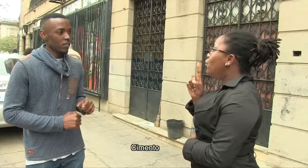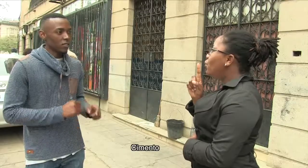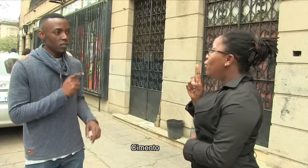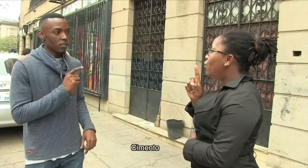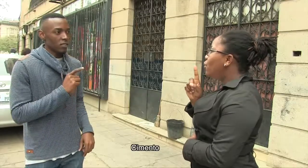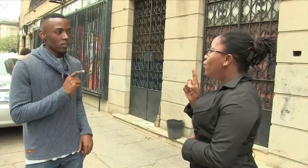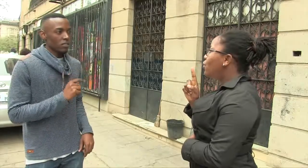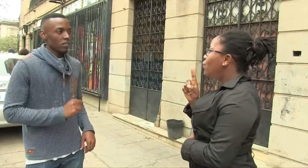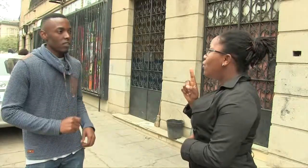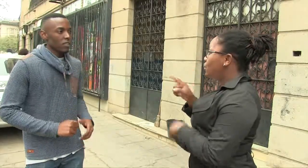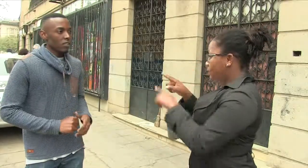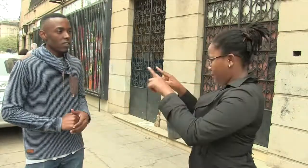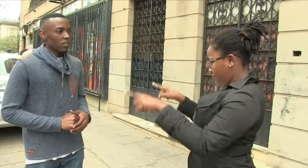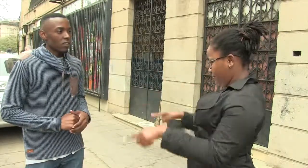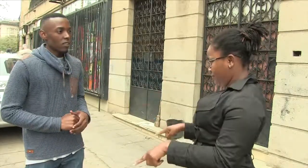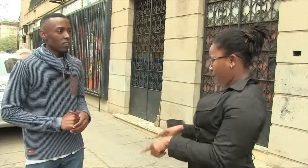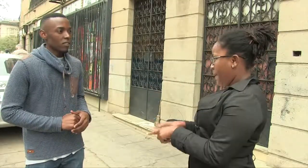cimento